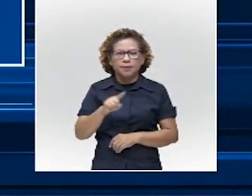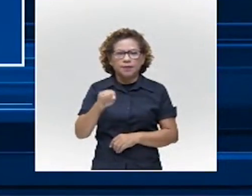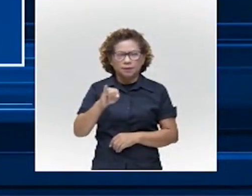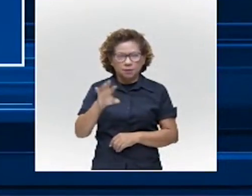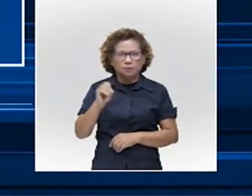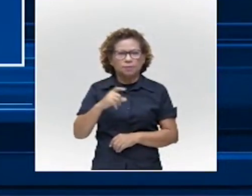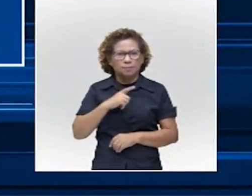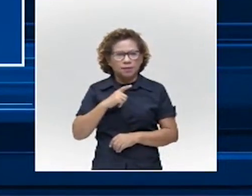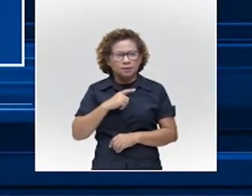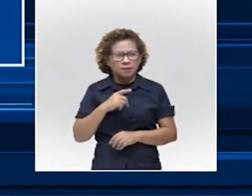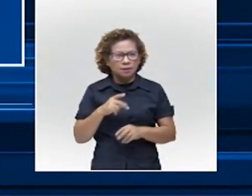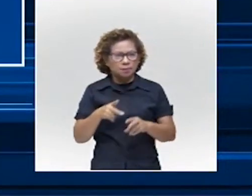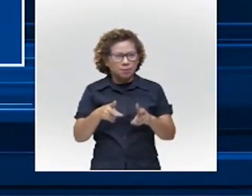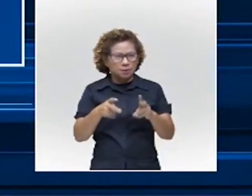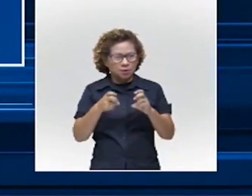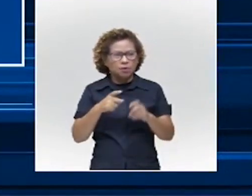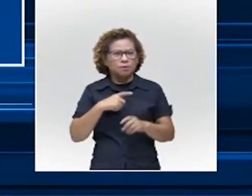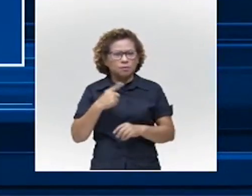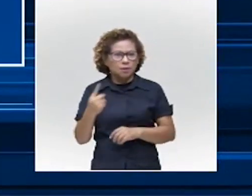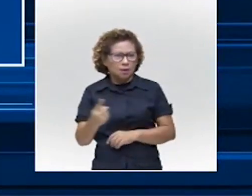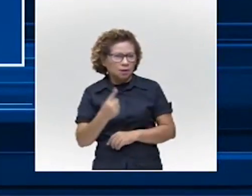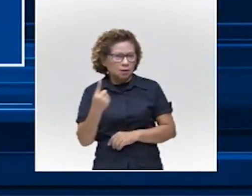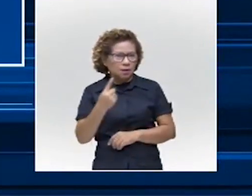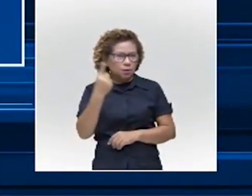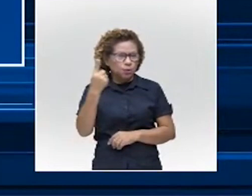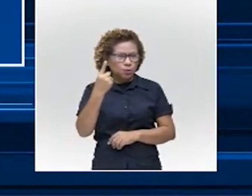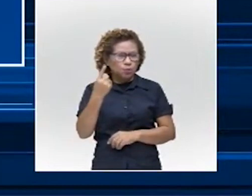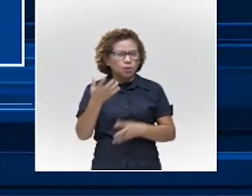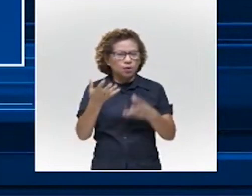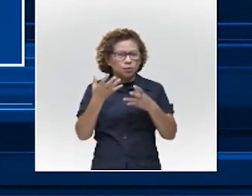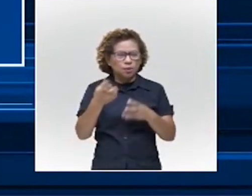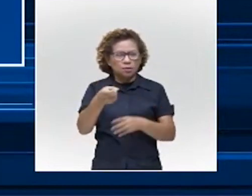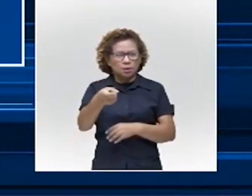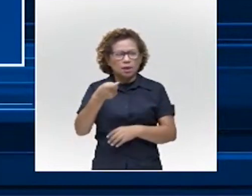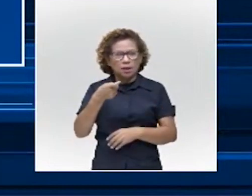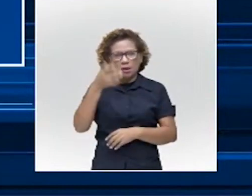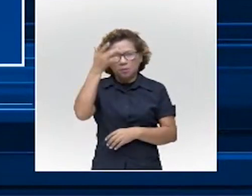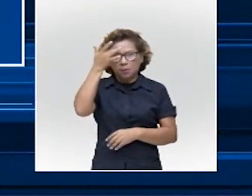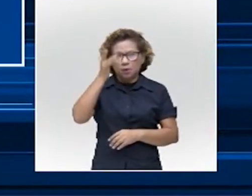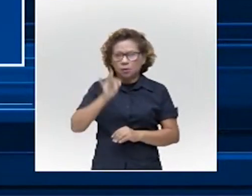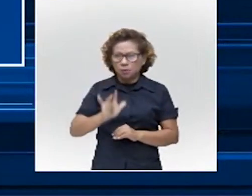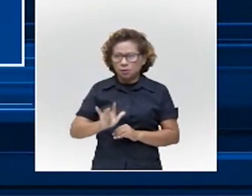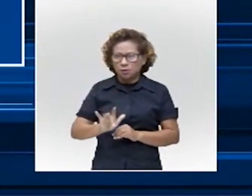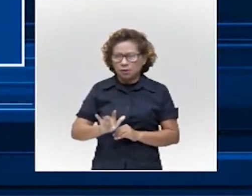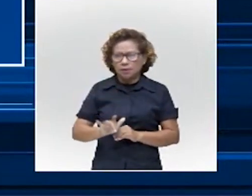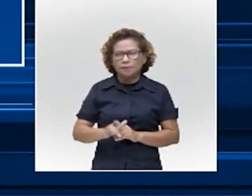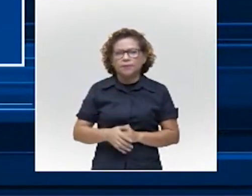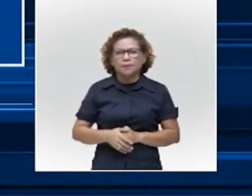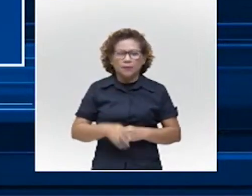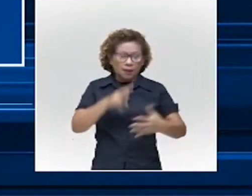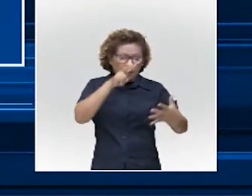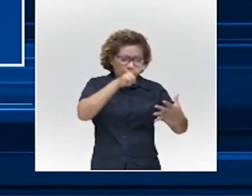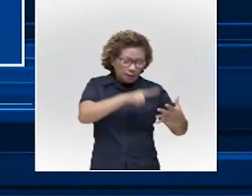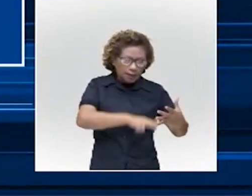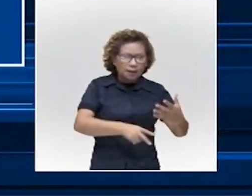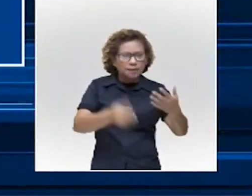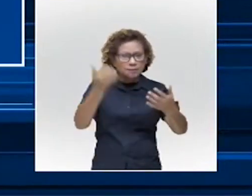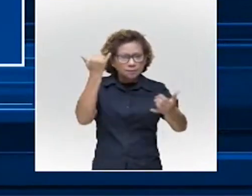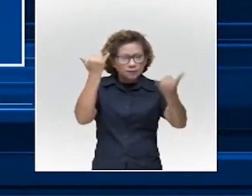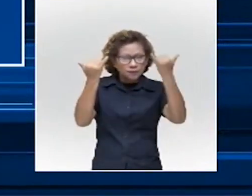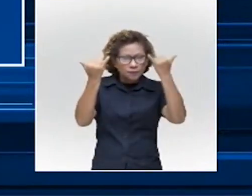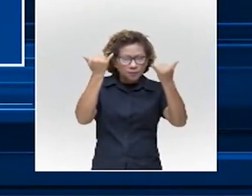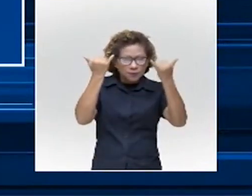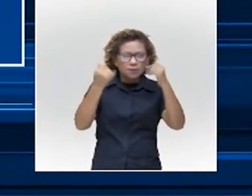essa altura é justamente o valor do x. Muito cuidado aí, gente, por quê? Porque